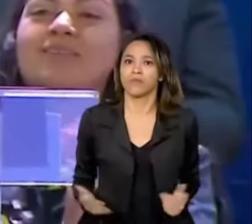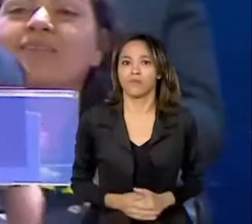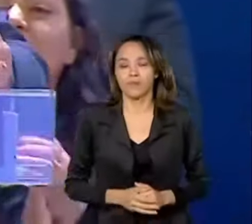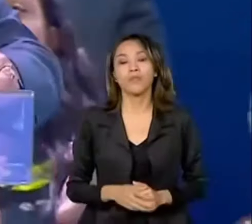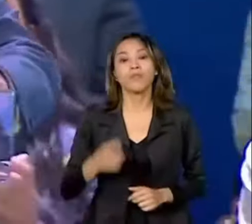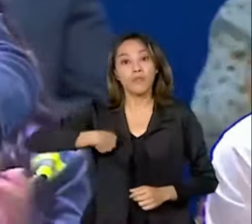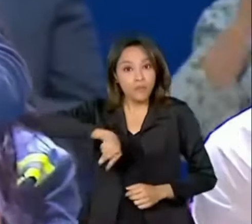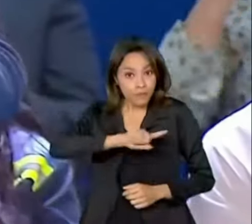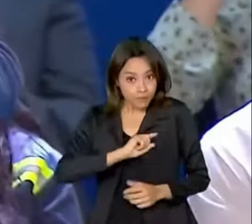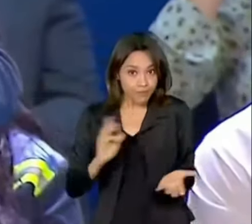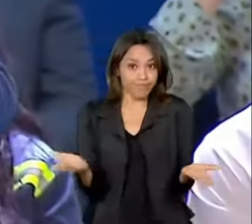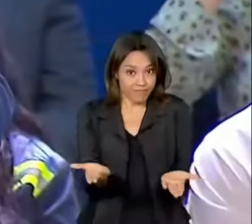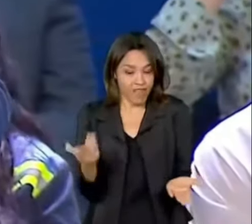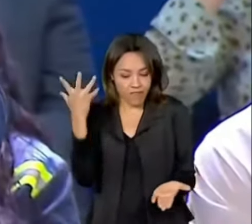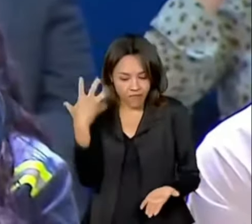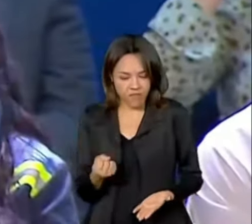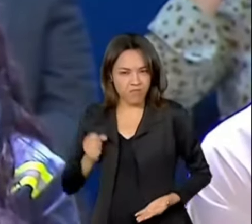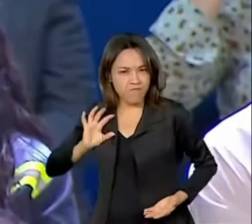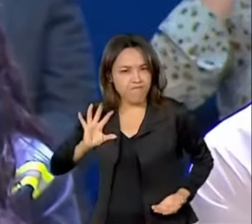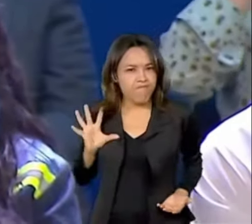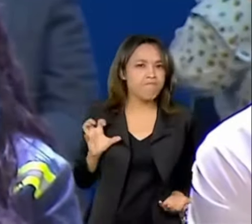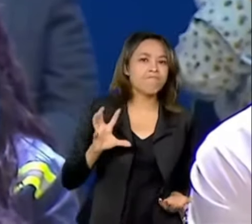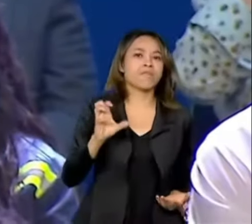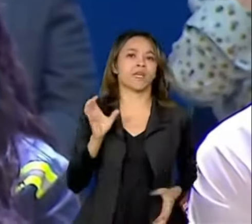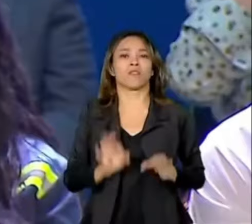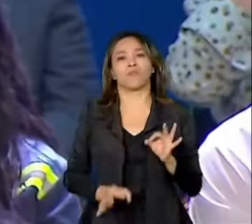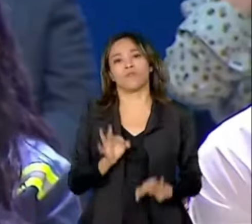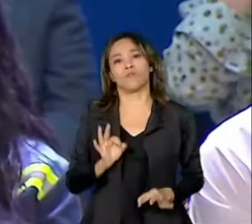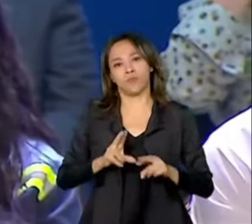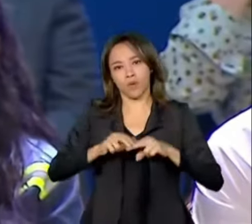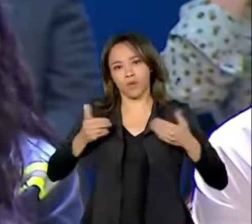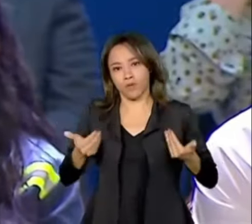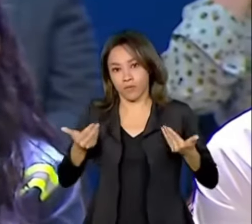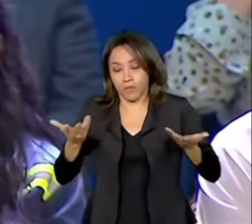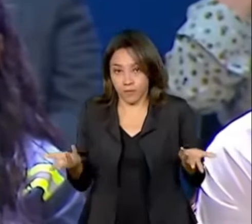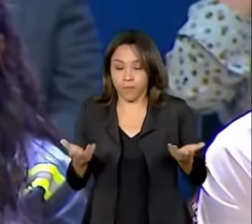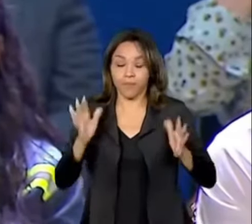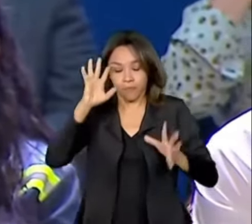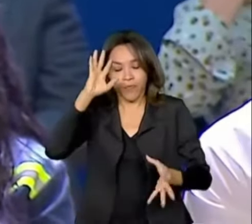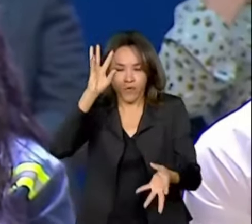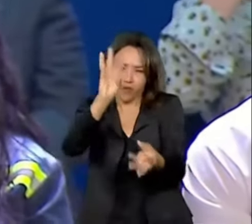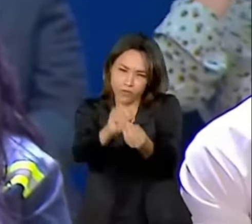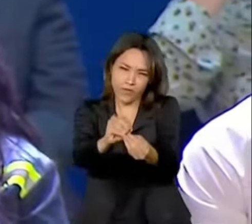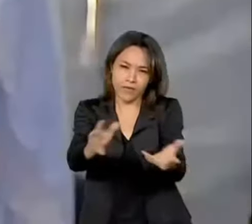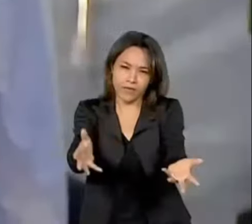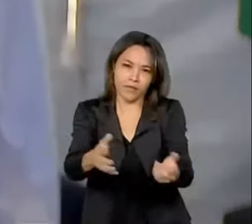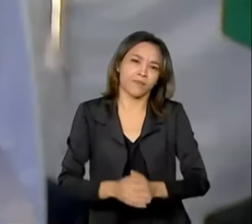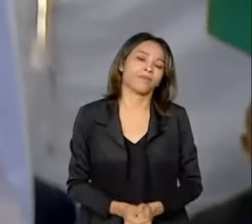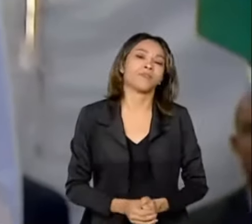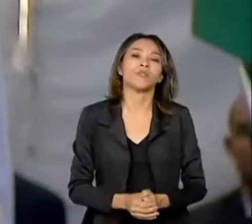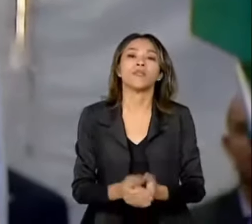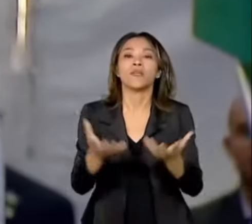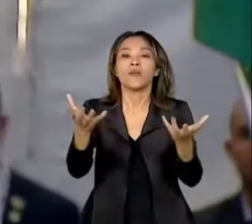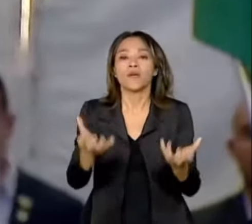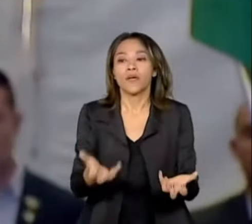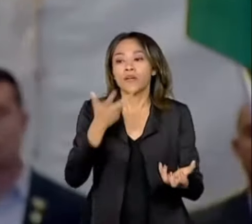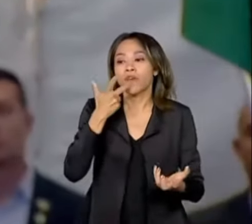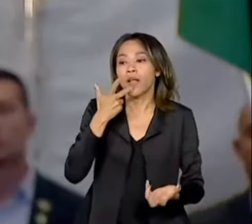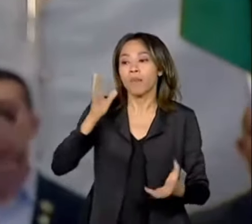nós agora vamos ter que brigar muito na justiça por isso. Por fim, eu queria dizer aos companheiros da